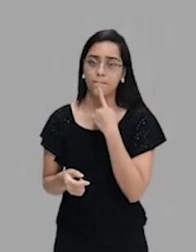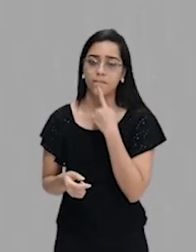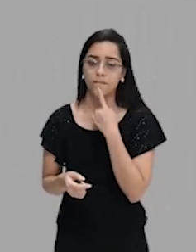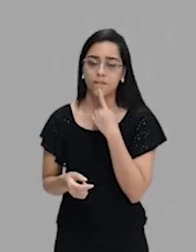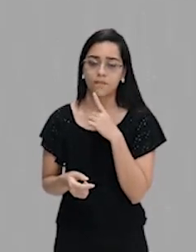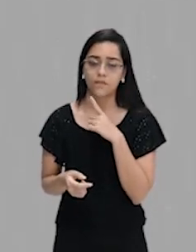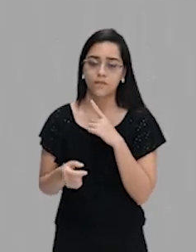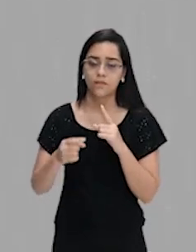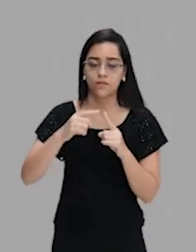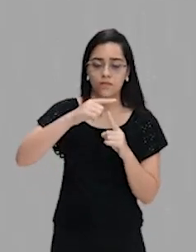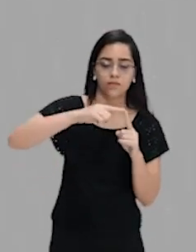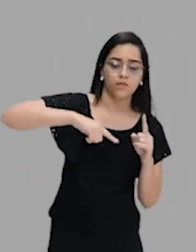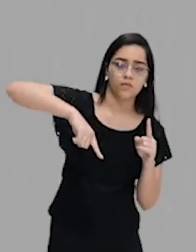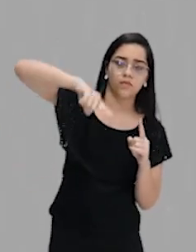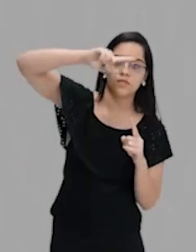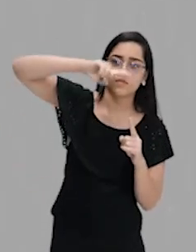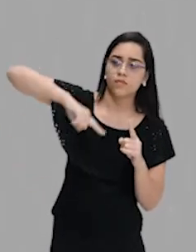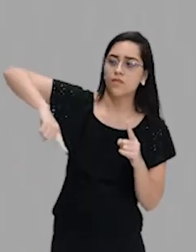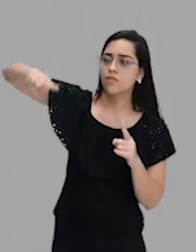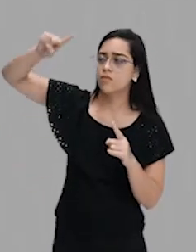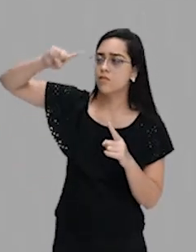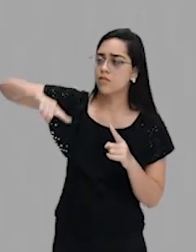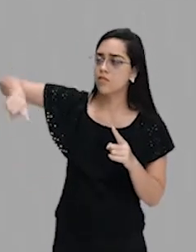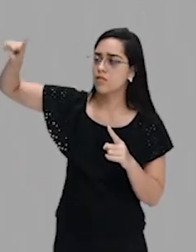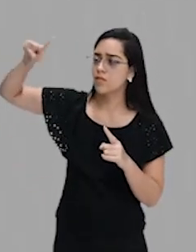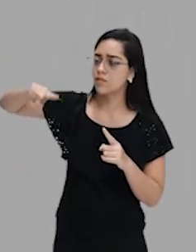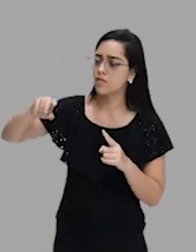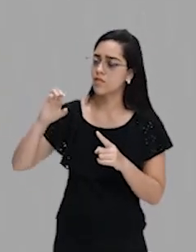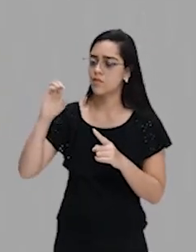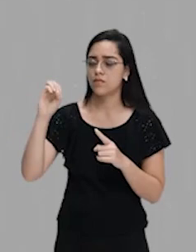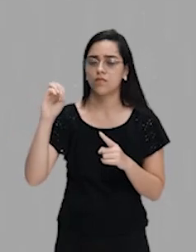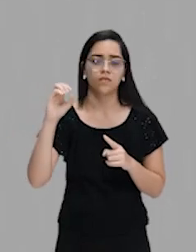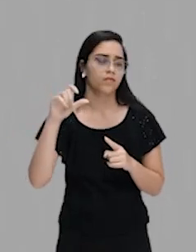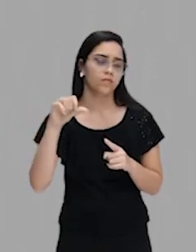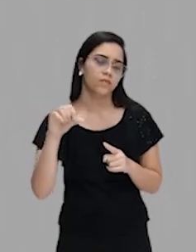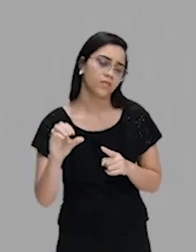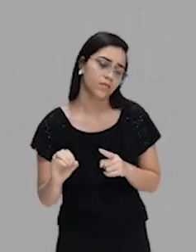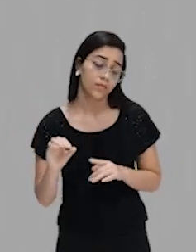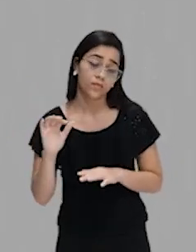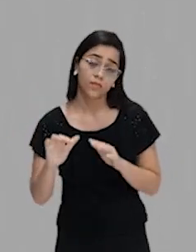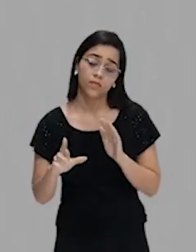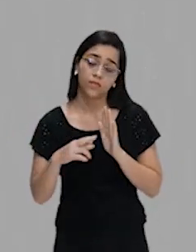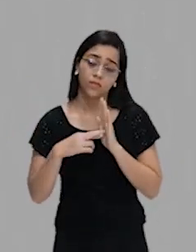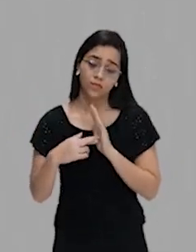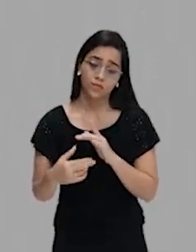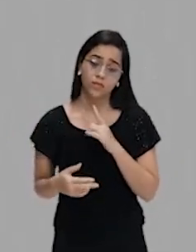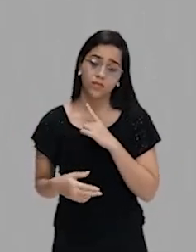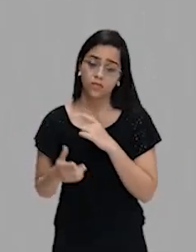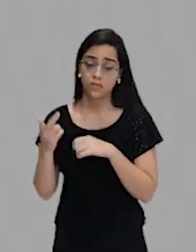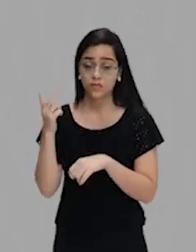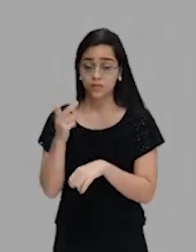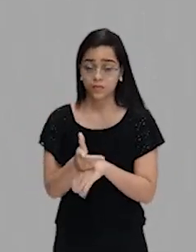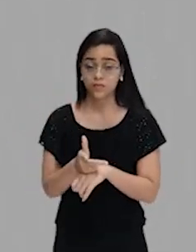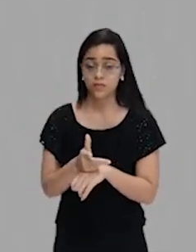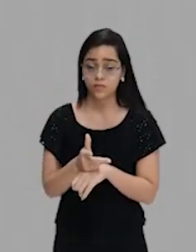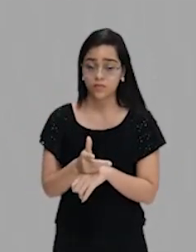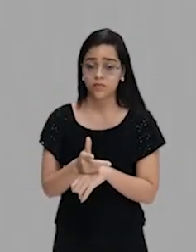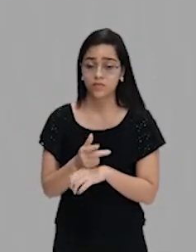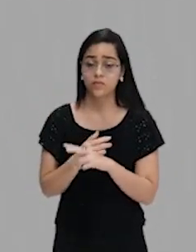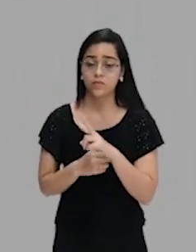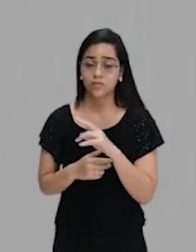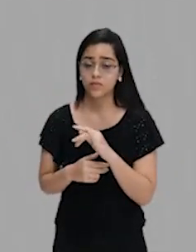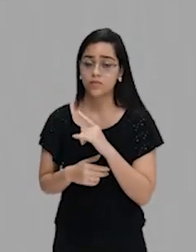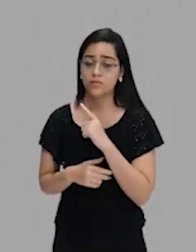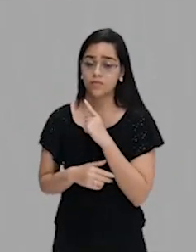né? A latitude qualquer, uma latitude 0, uma latitude 90, certo? É representado por este vídeo, em que esse vídeo ele